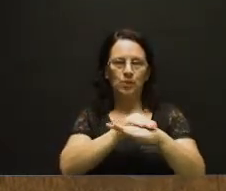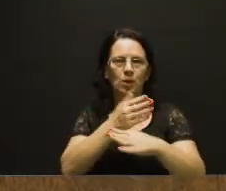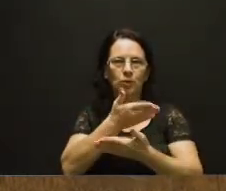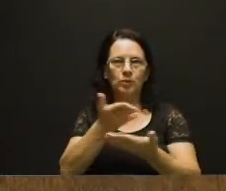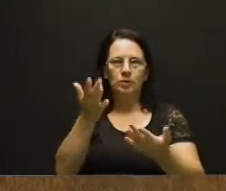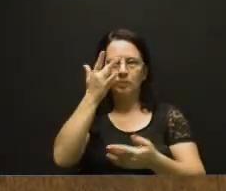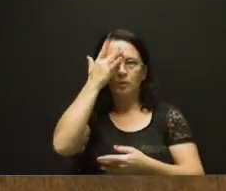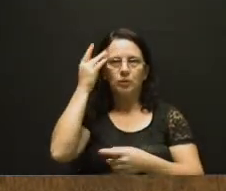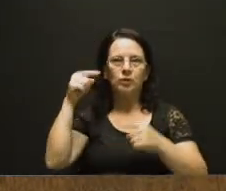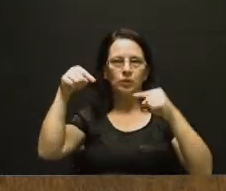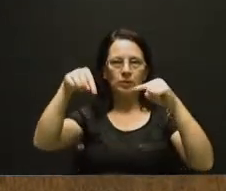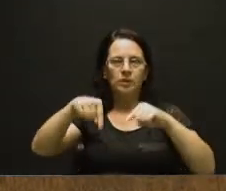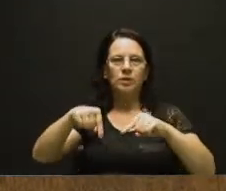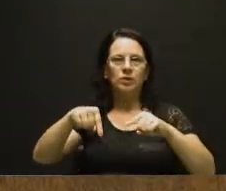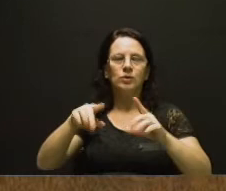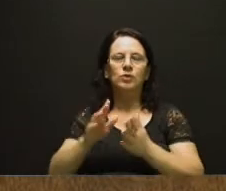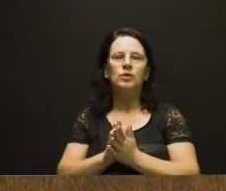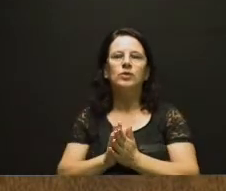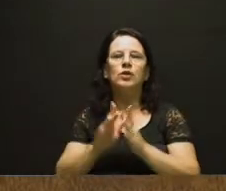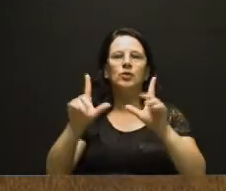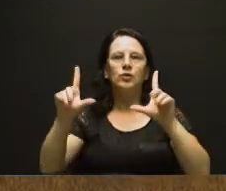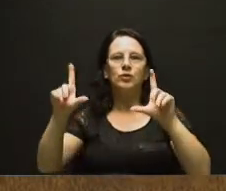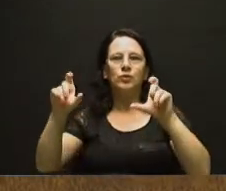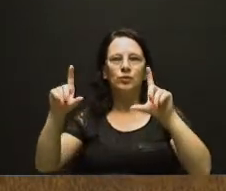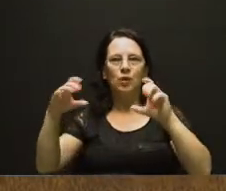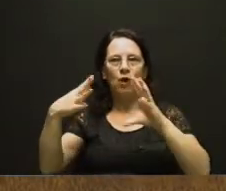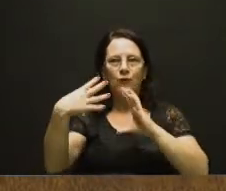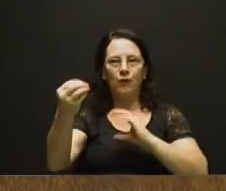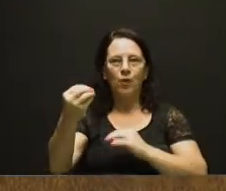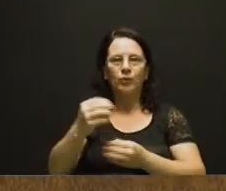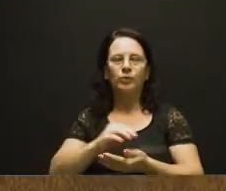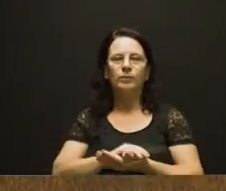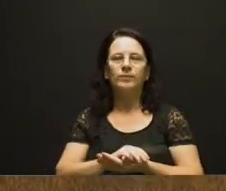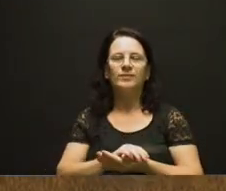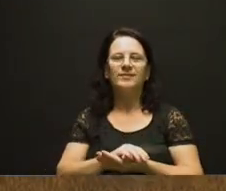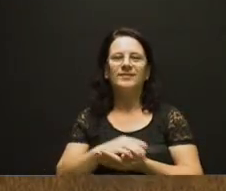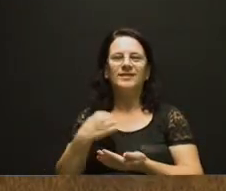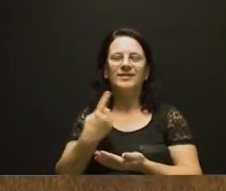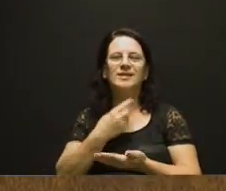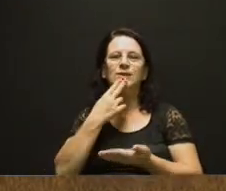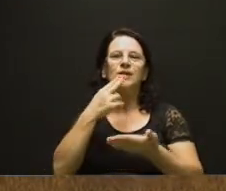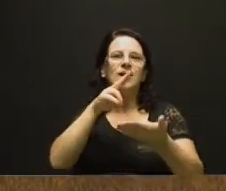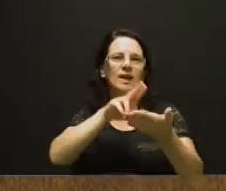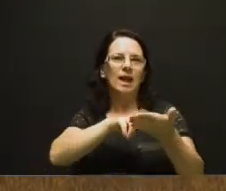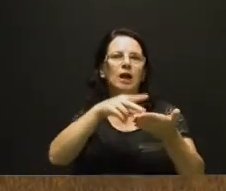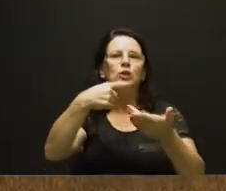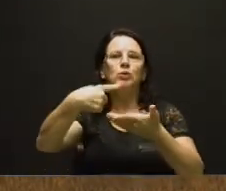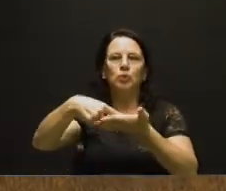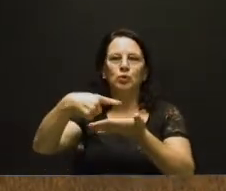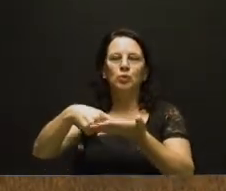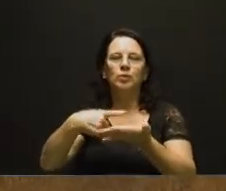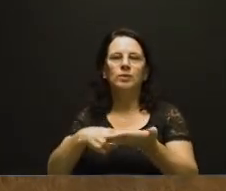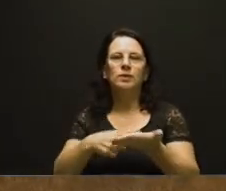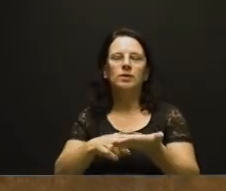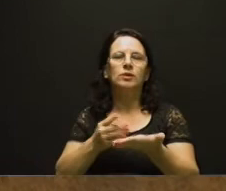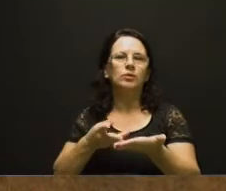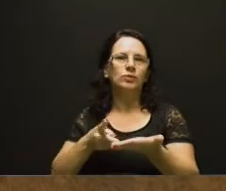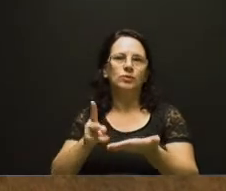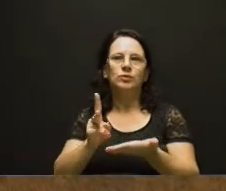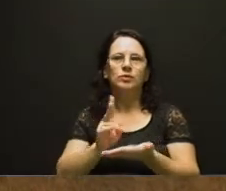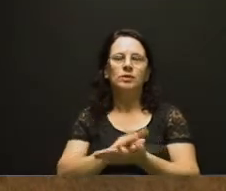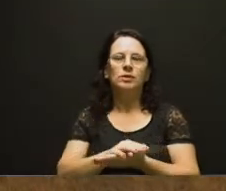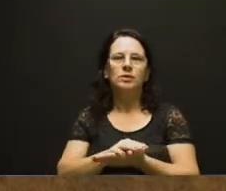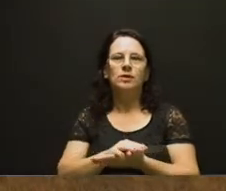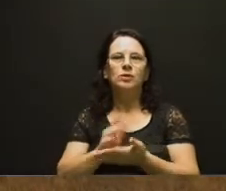viessem até aqui pra gente fazer a nossa foto oficial com a nossa carta compromisso e daremos segmento é óbvio